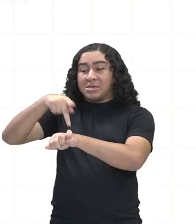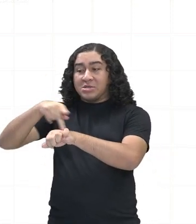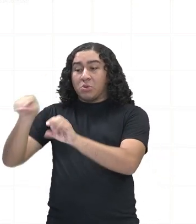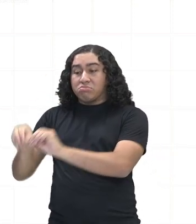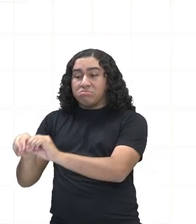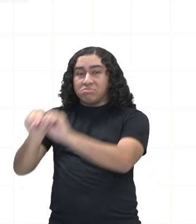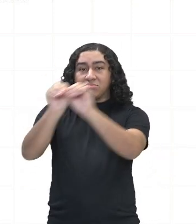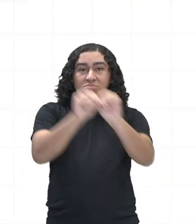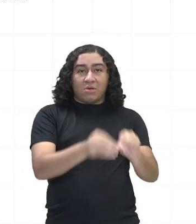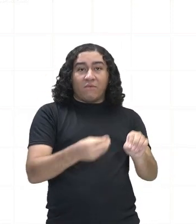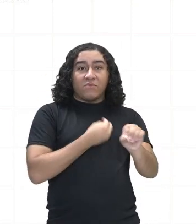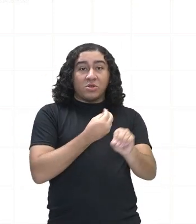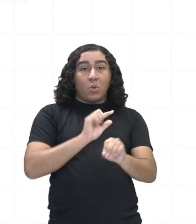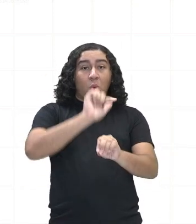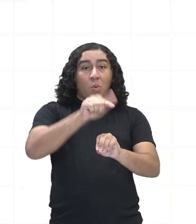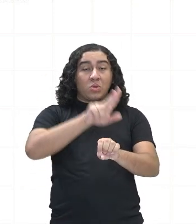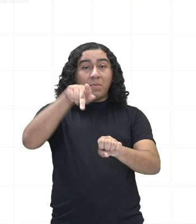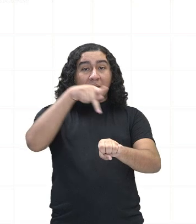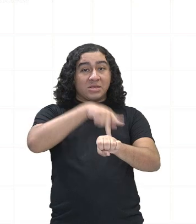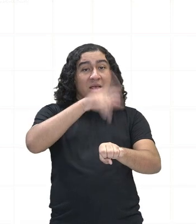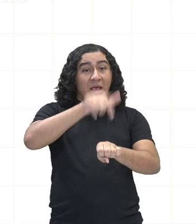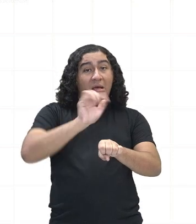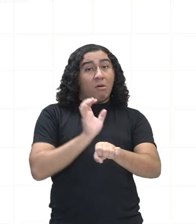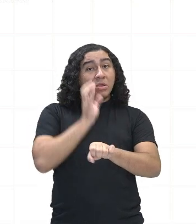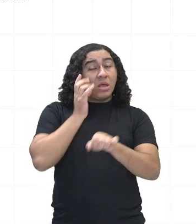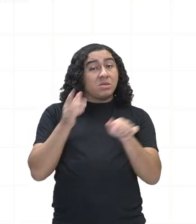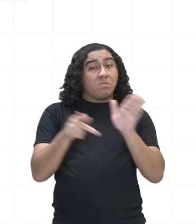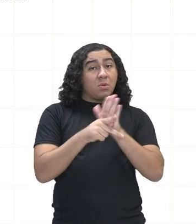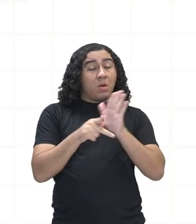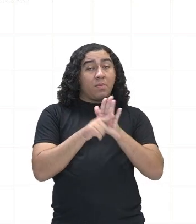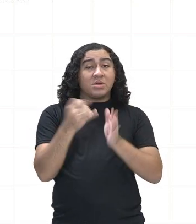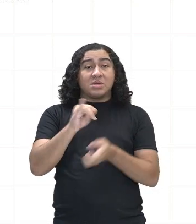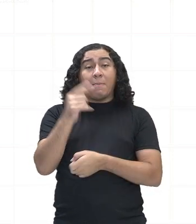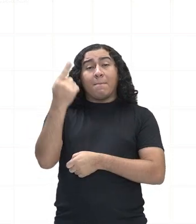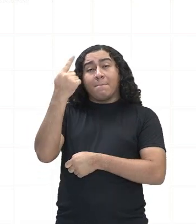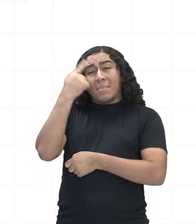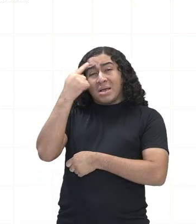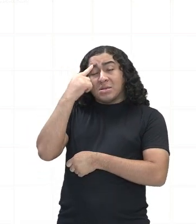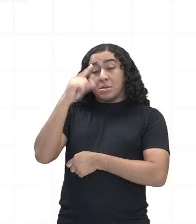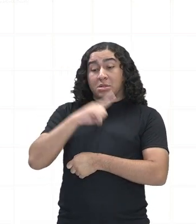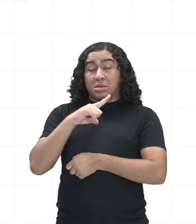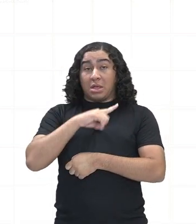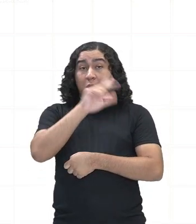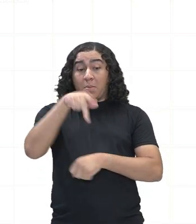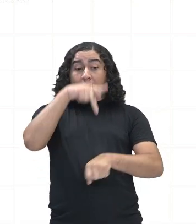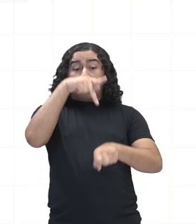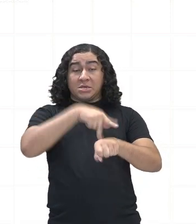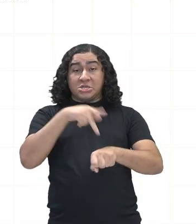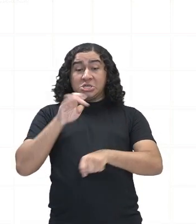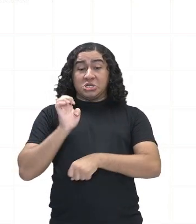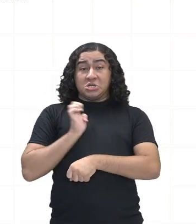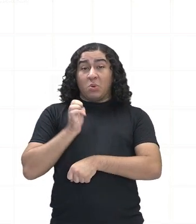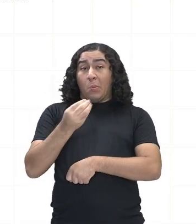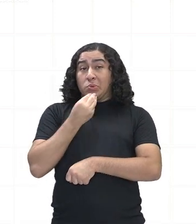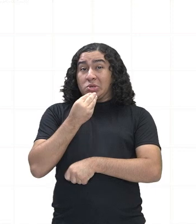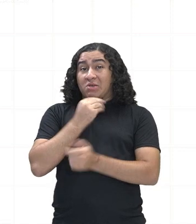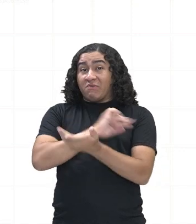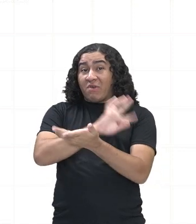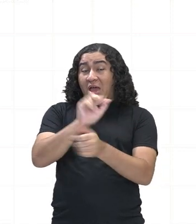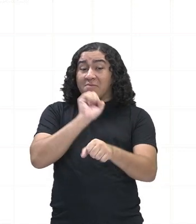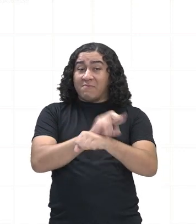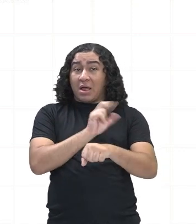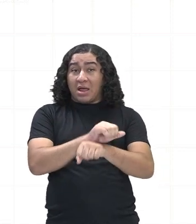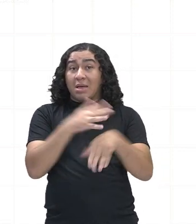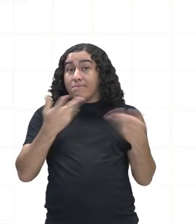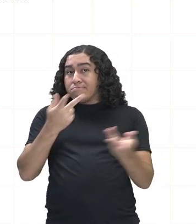outro país. Basicamente é assim que funciona, né? Quando a gente vê países muito ricos, com grandes oportunidades de emprego, as pessoas vão querer